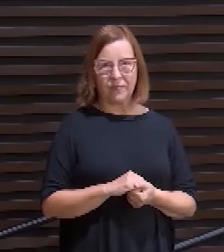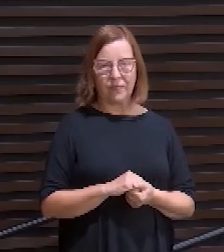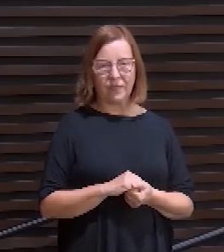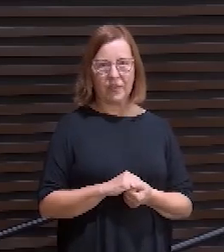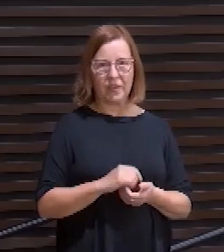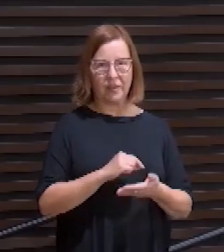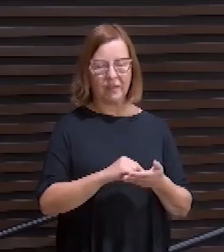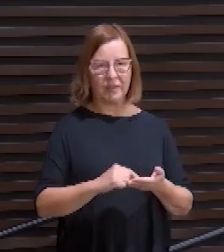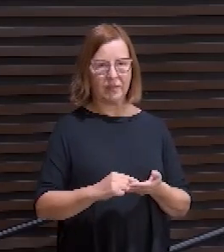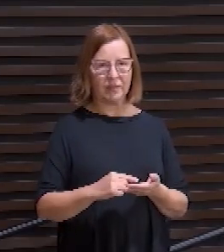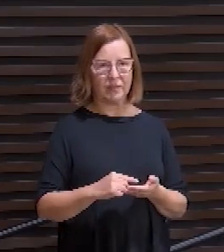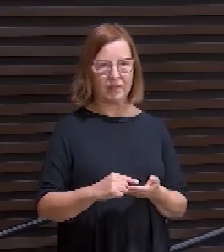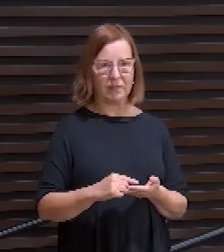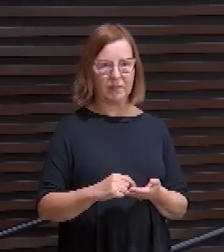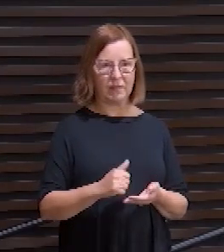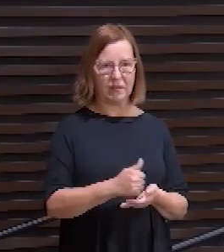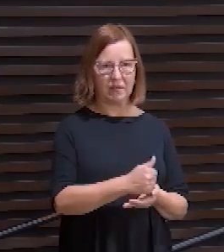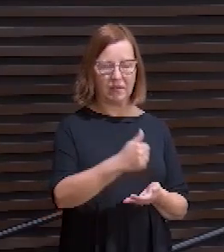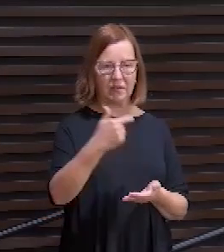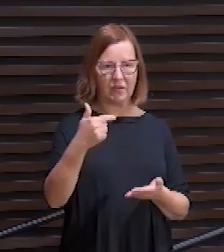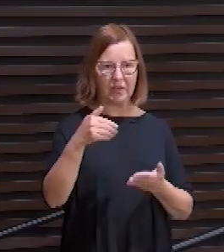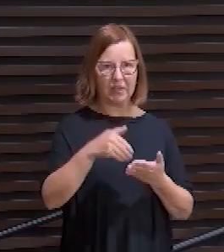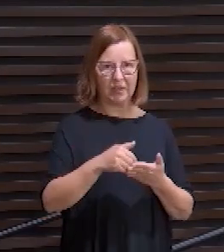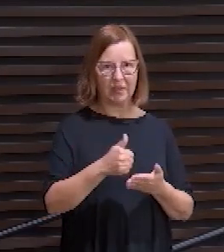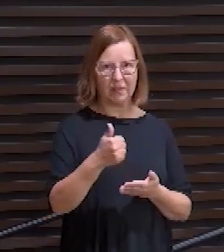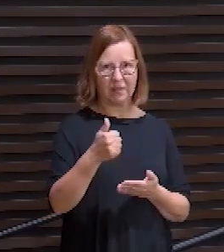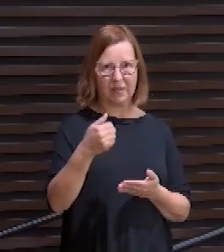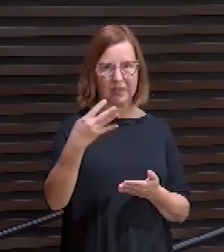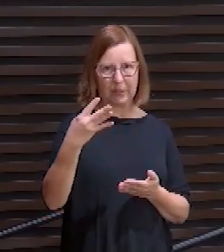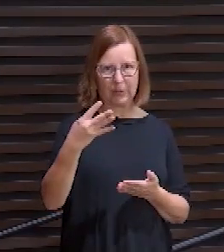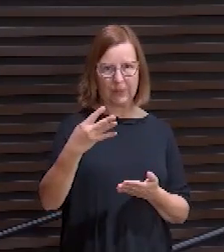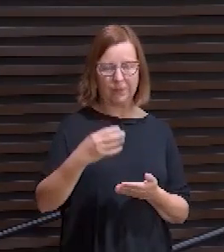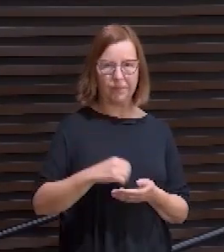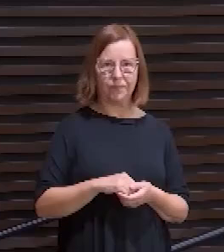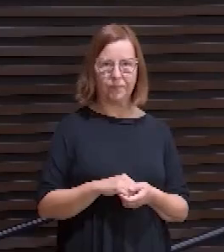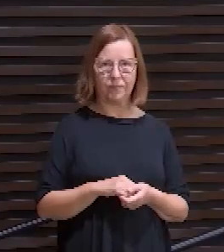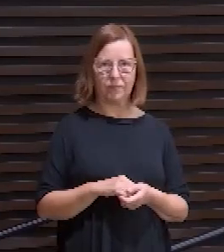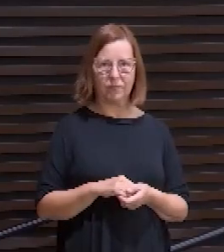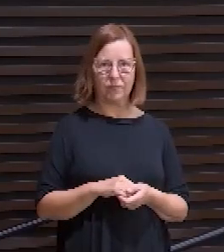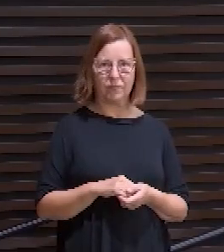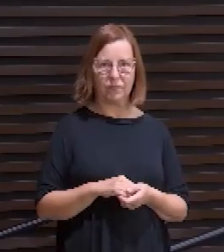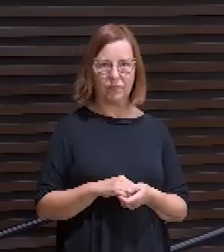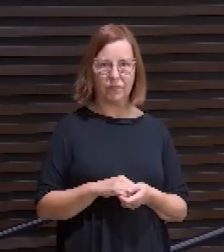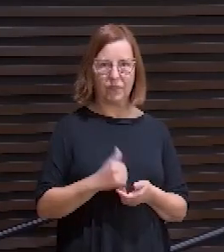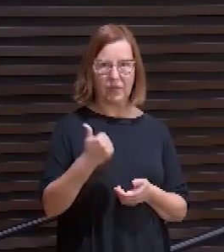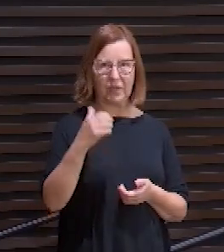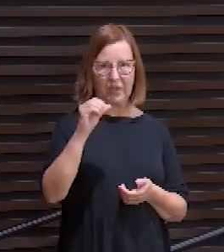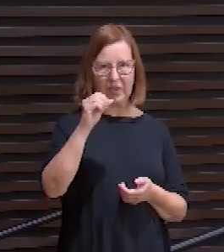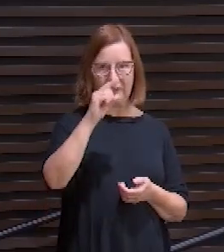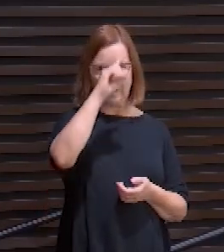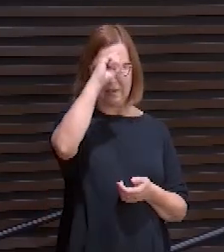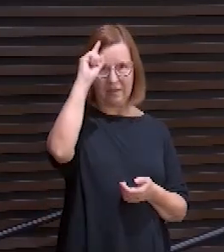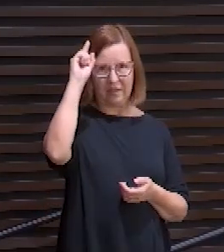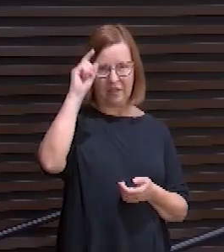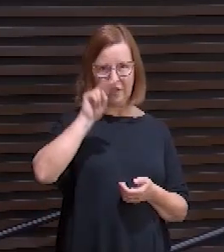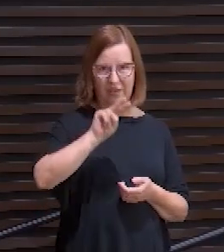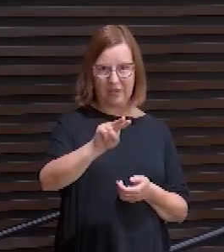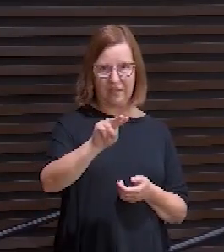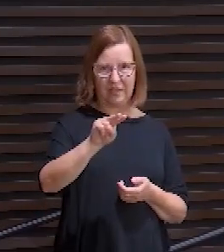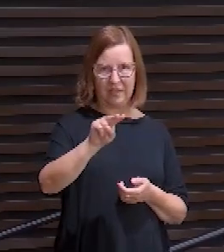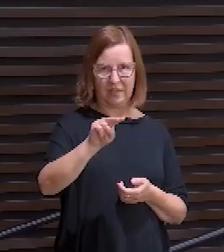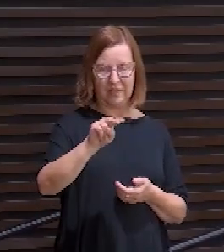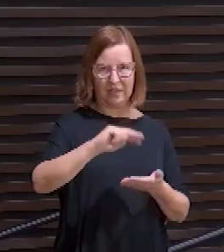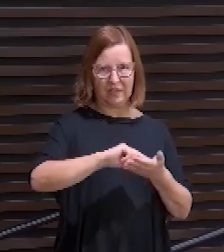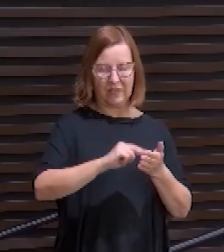versículos 12 ao 14. Eu vou ler, o irmão acompanhe. Os 10 chifres que viste são